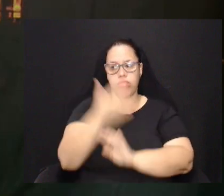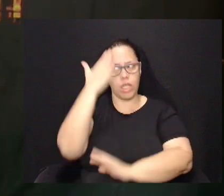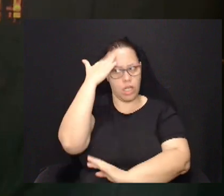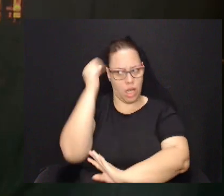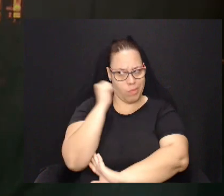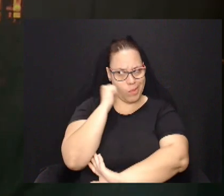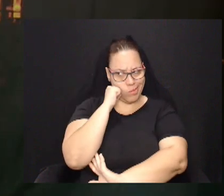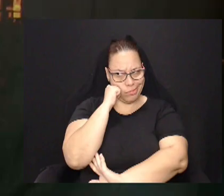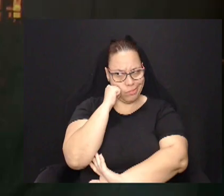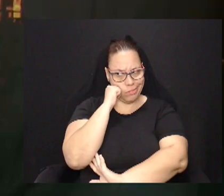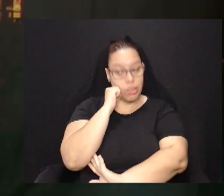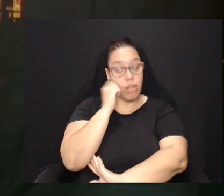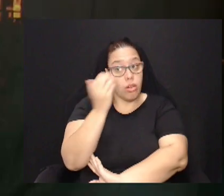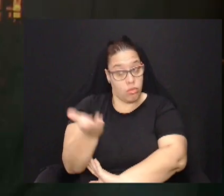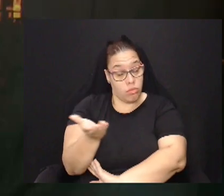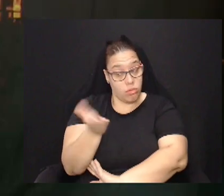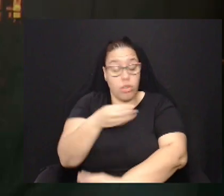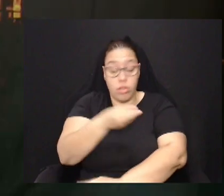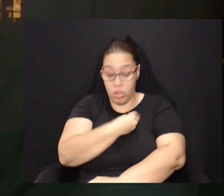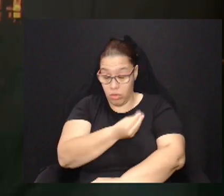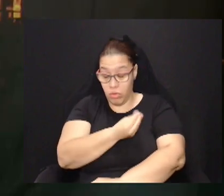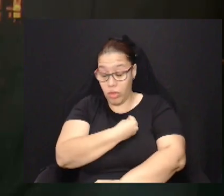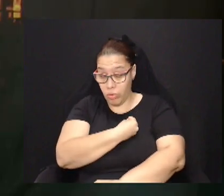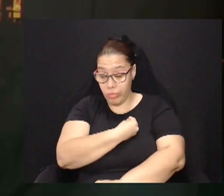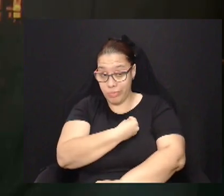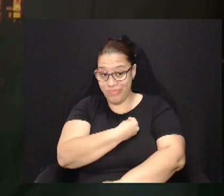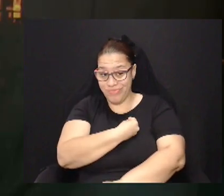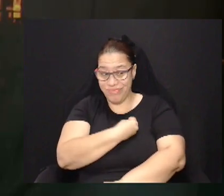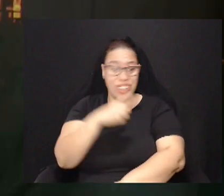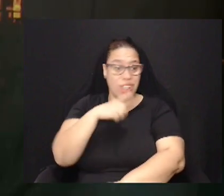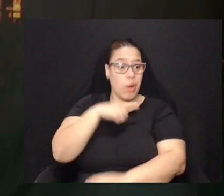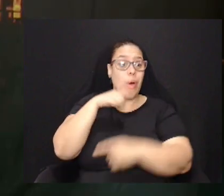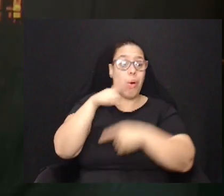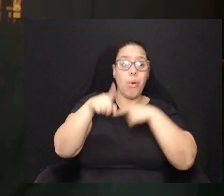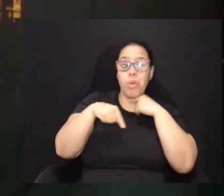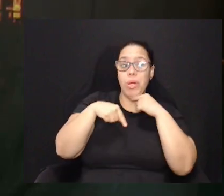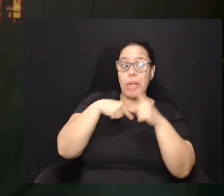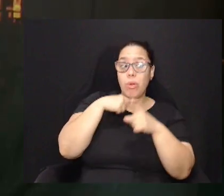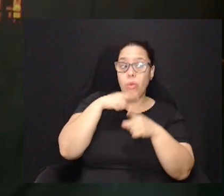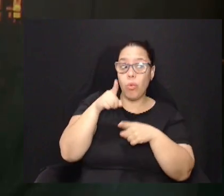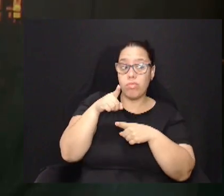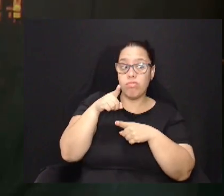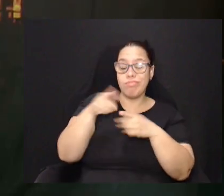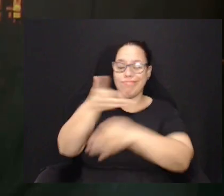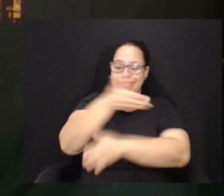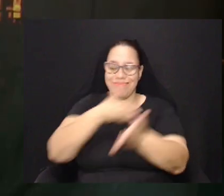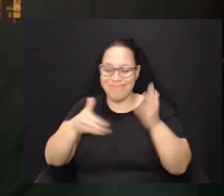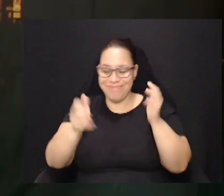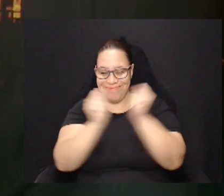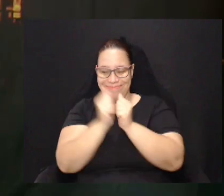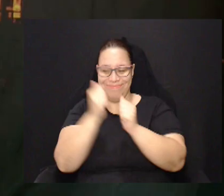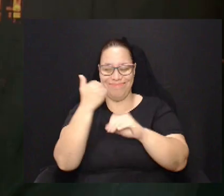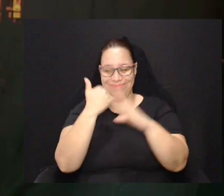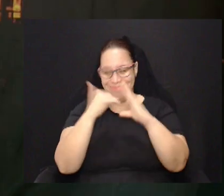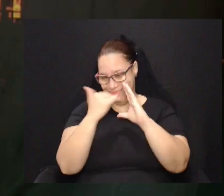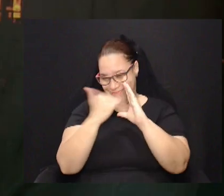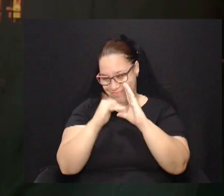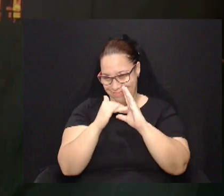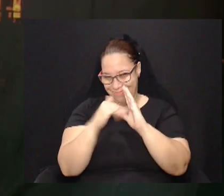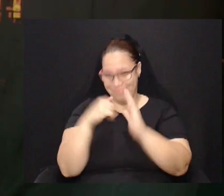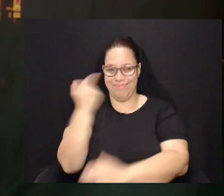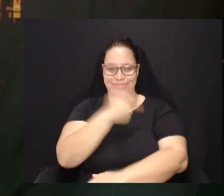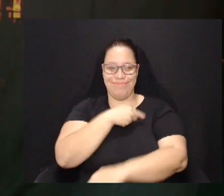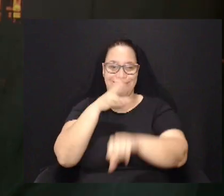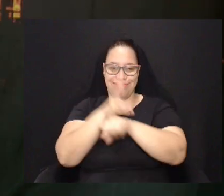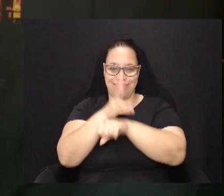está assim? Você já passou por isso? Você tem dúvidas sobre isso? Participe com a gente, mande sua mensagem. Nosso WhatsApp está na tela,